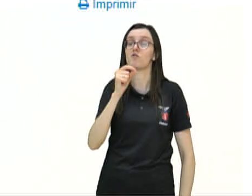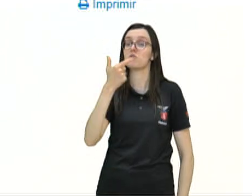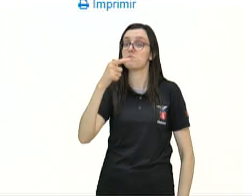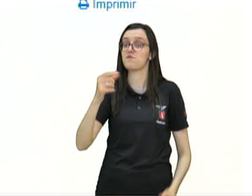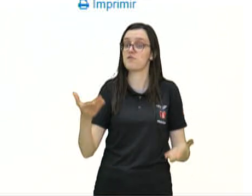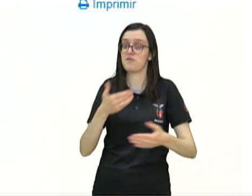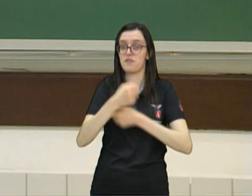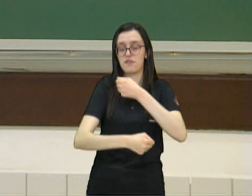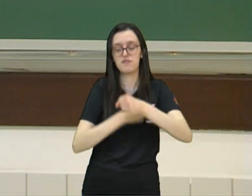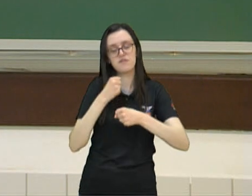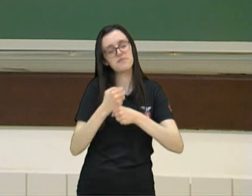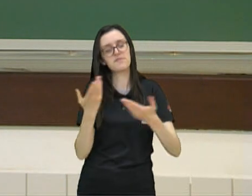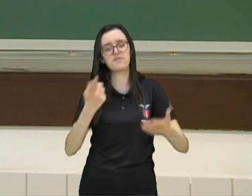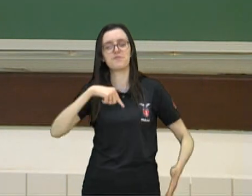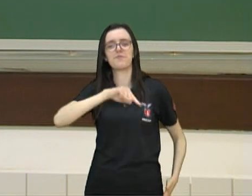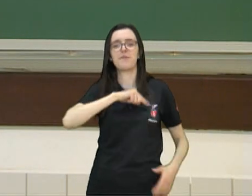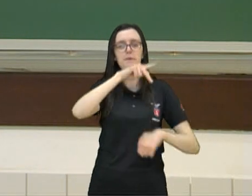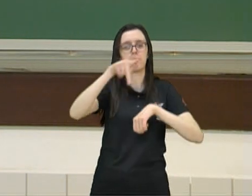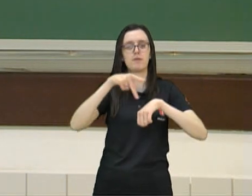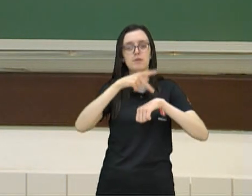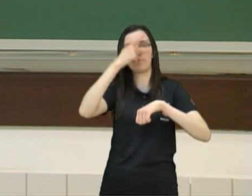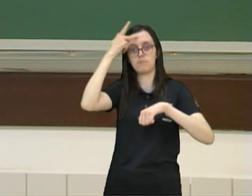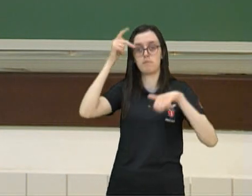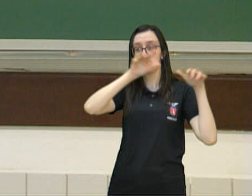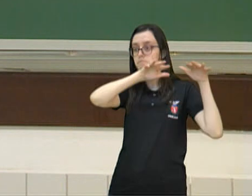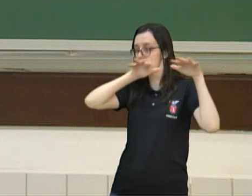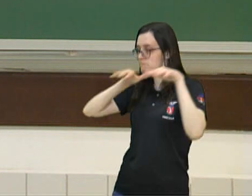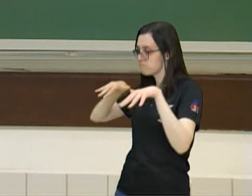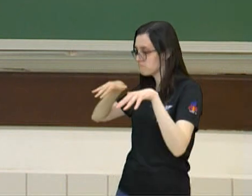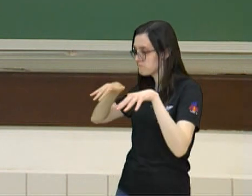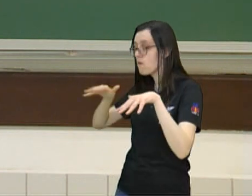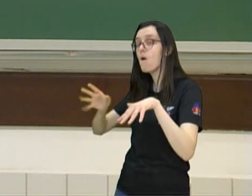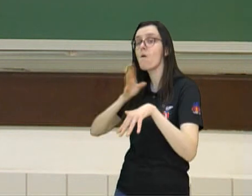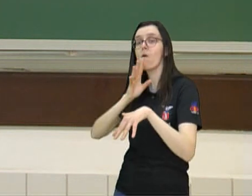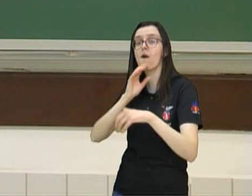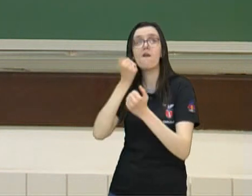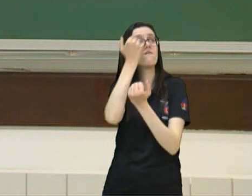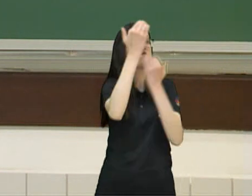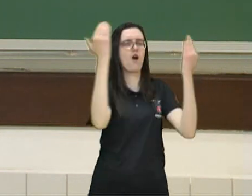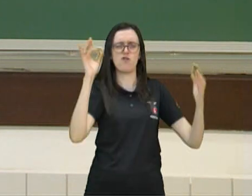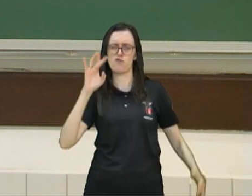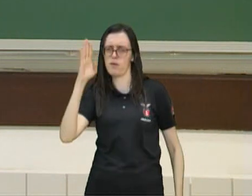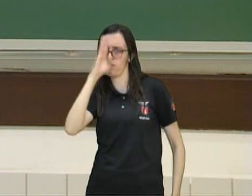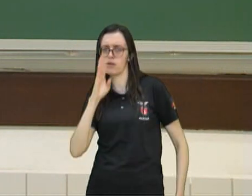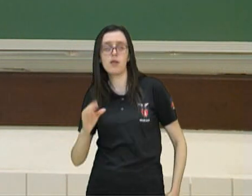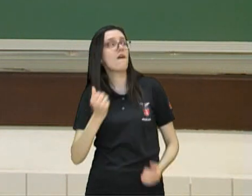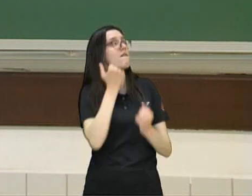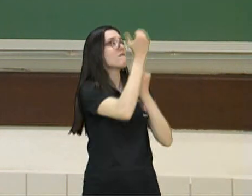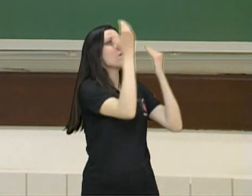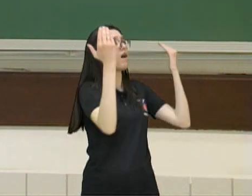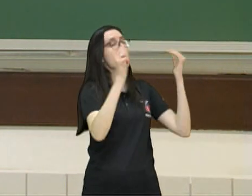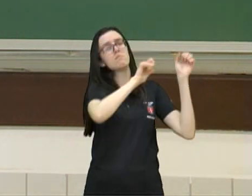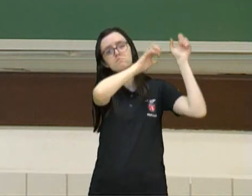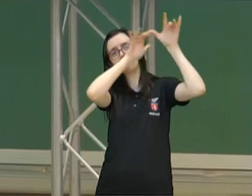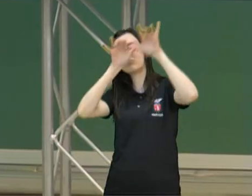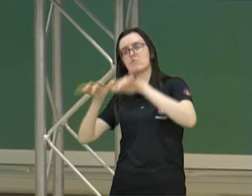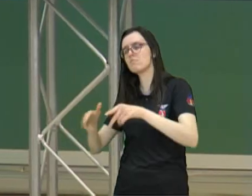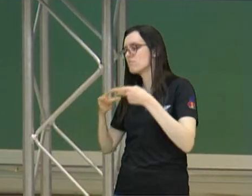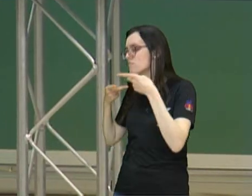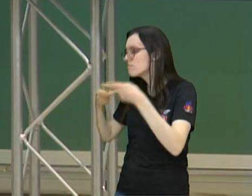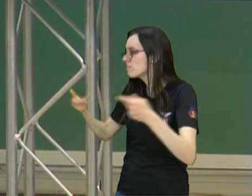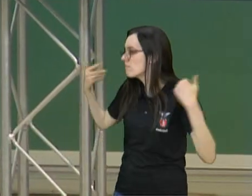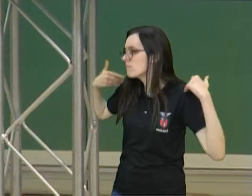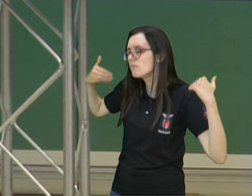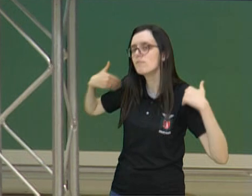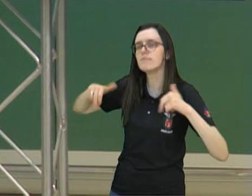Olha só como o nosso país está sendo aí conhecido, não só por brasileiros, mas também por gente de fora,